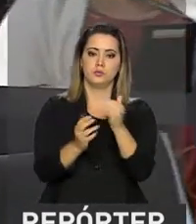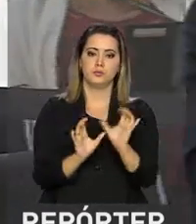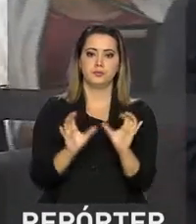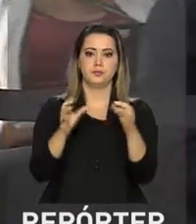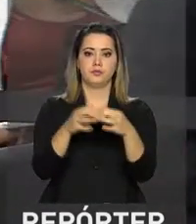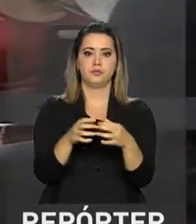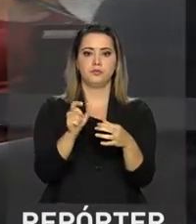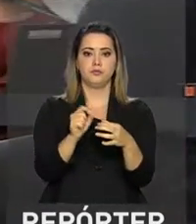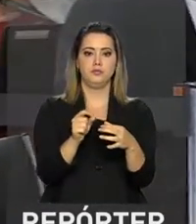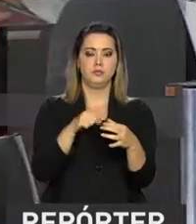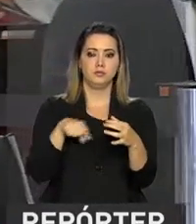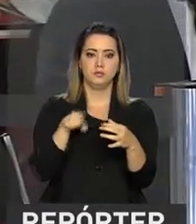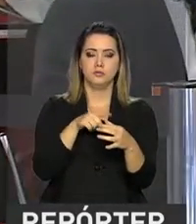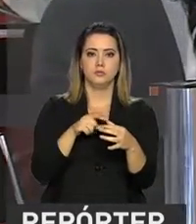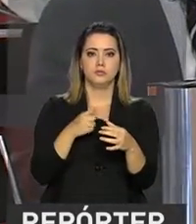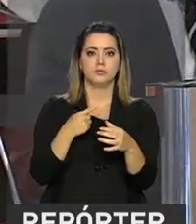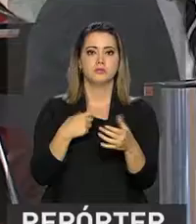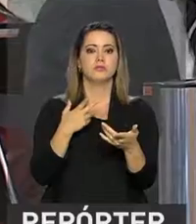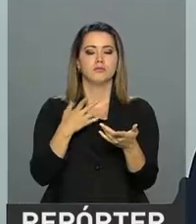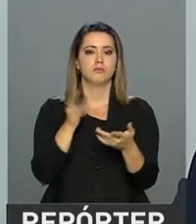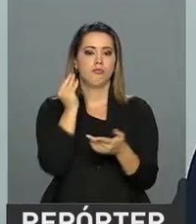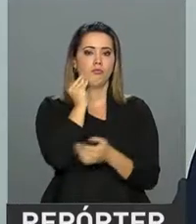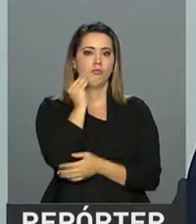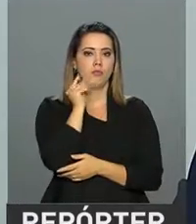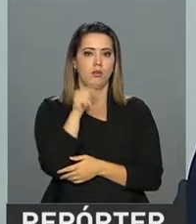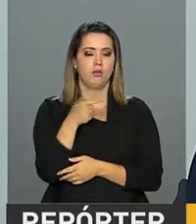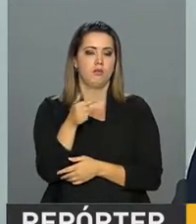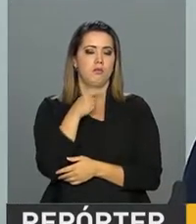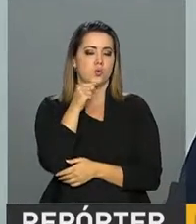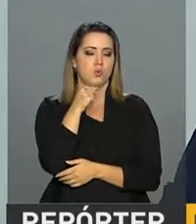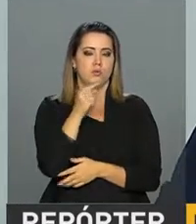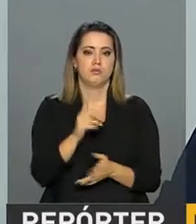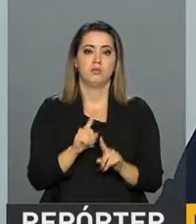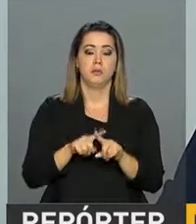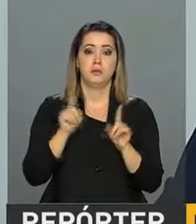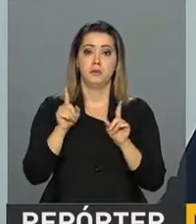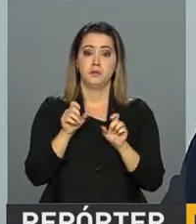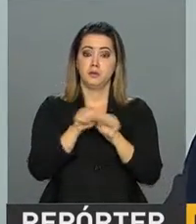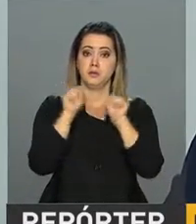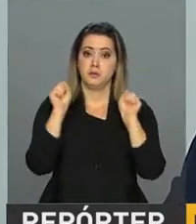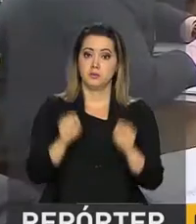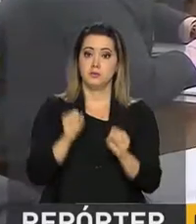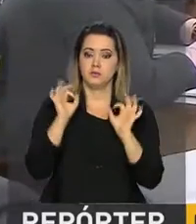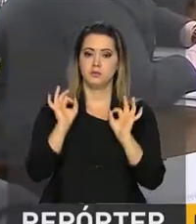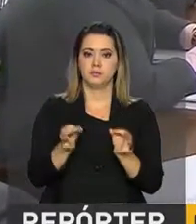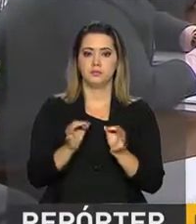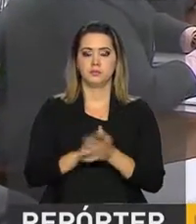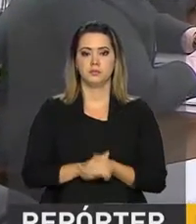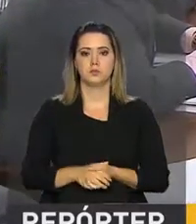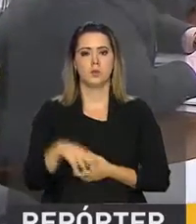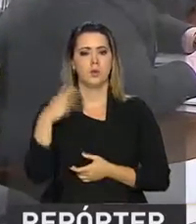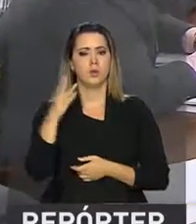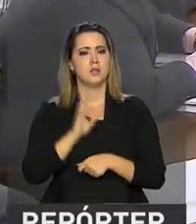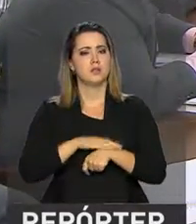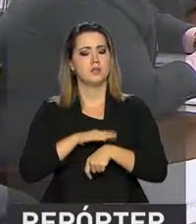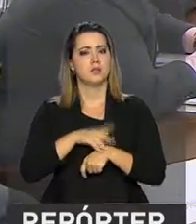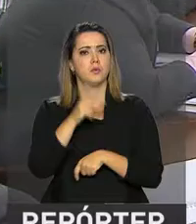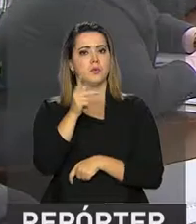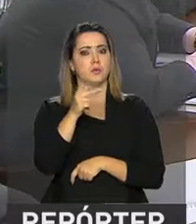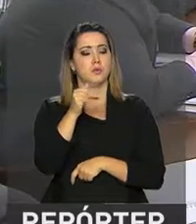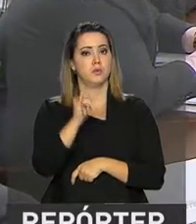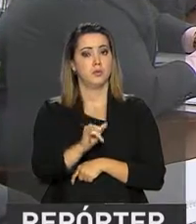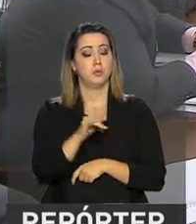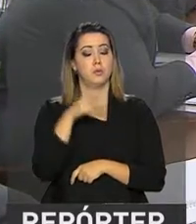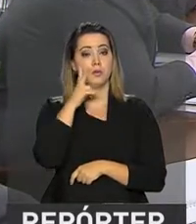não é vai experimentar nós não temos a menor dúvida disso aí o sistema sustentável a terceira rodada do tpi